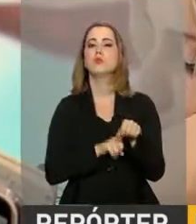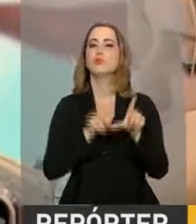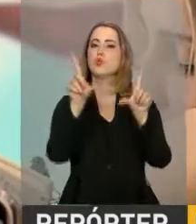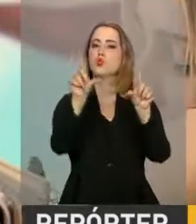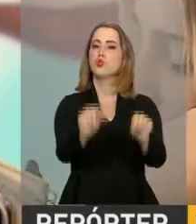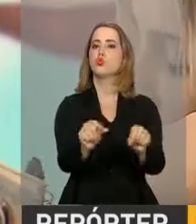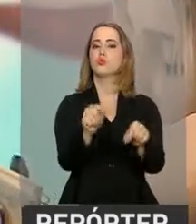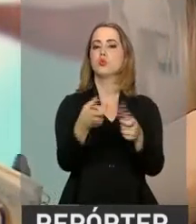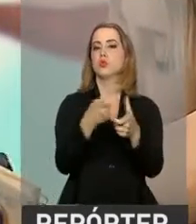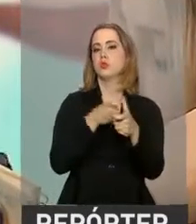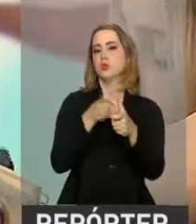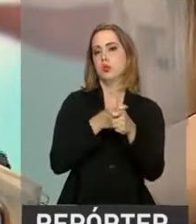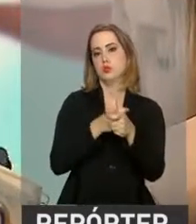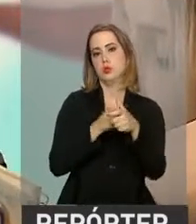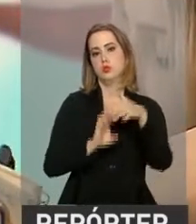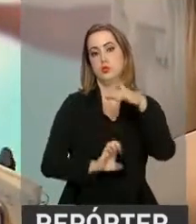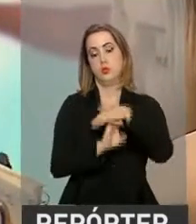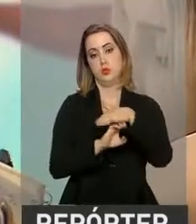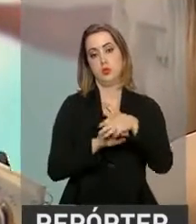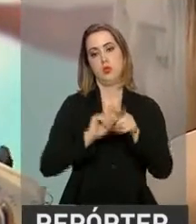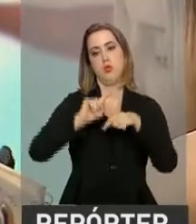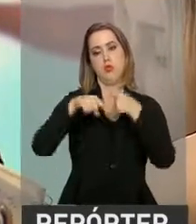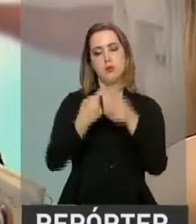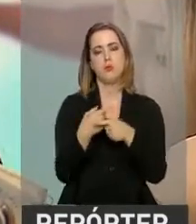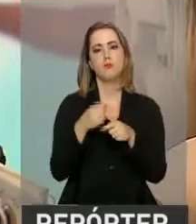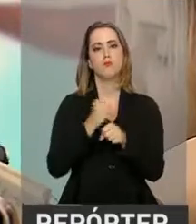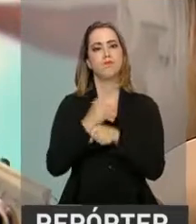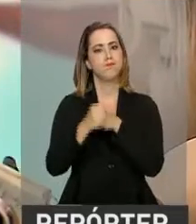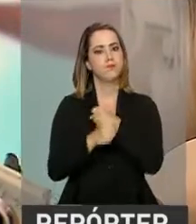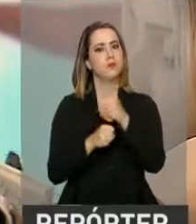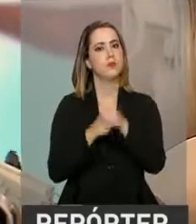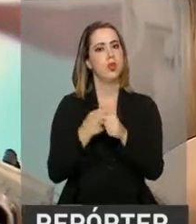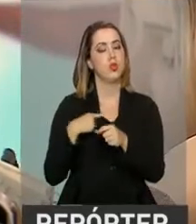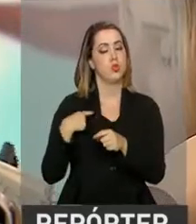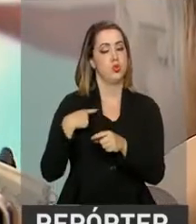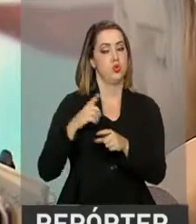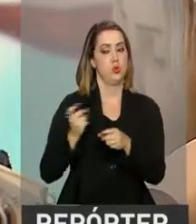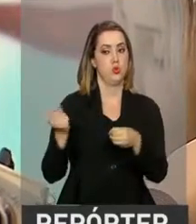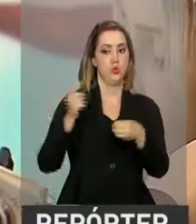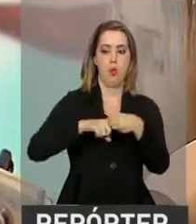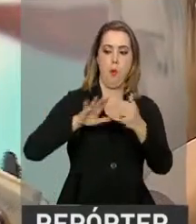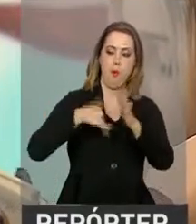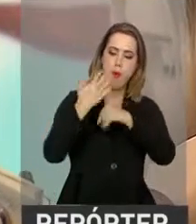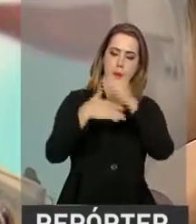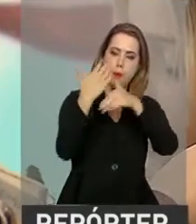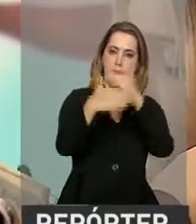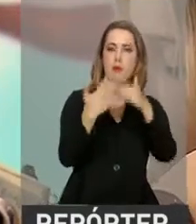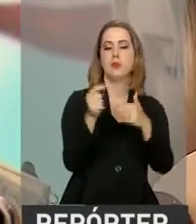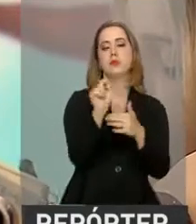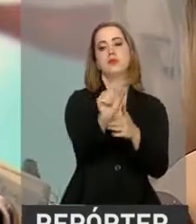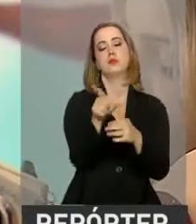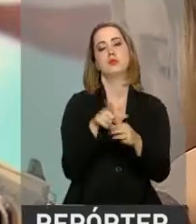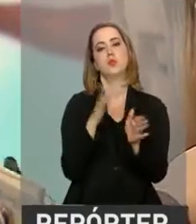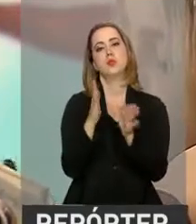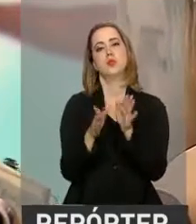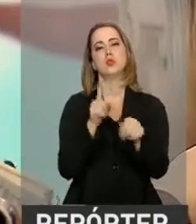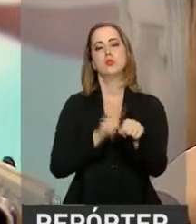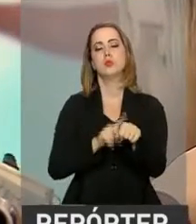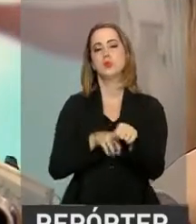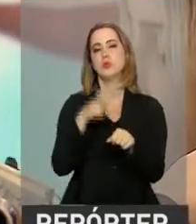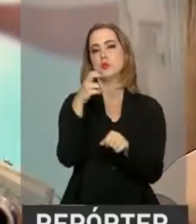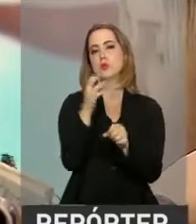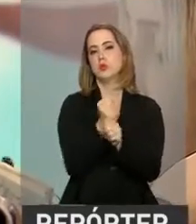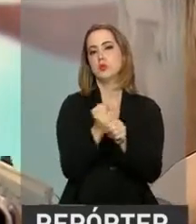rápida da dívida da empresa, e depois, nos 3 anos seguintes, a gente volta a crescer E nesse período, no final dos